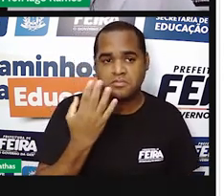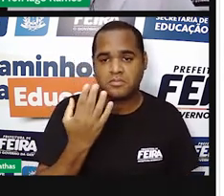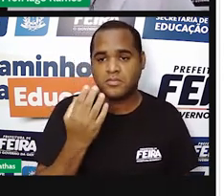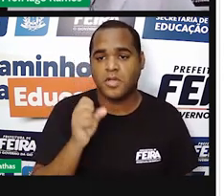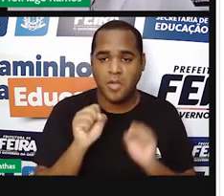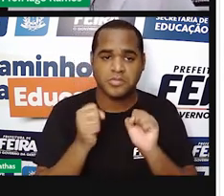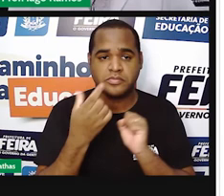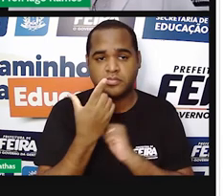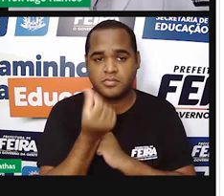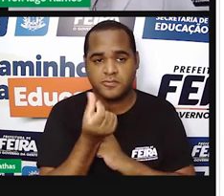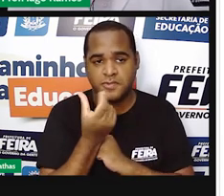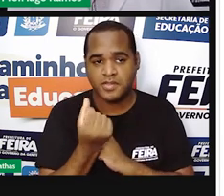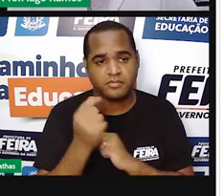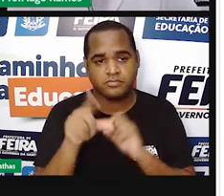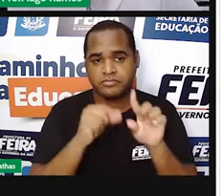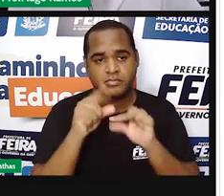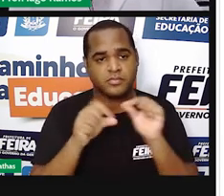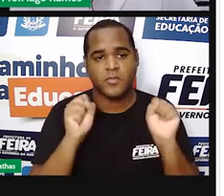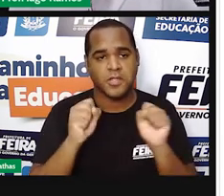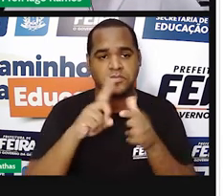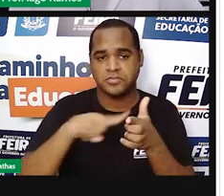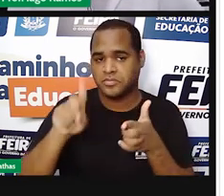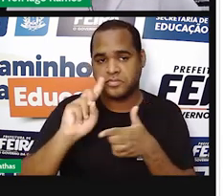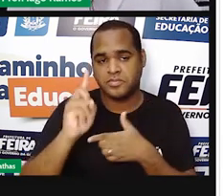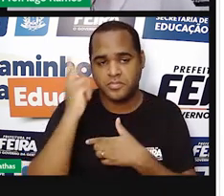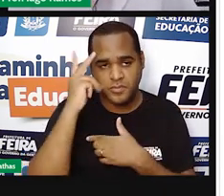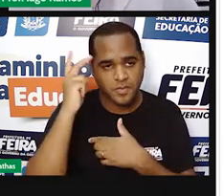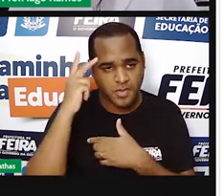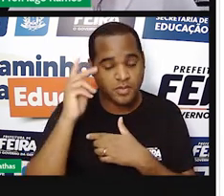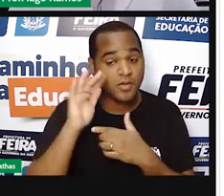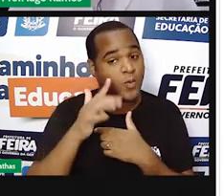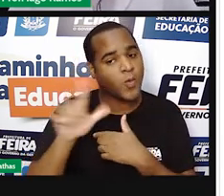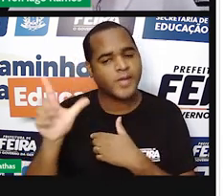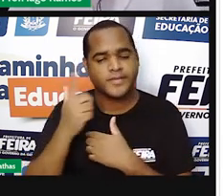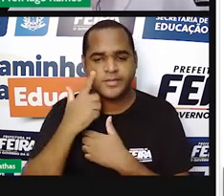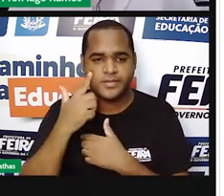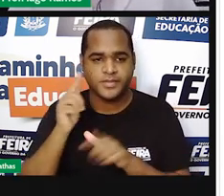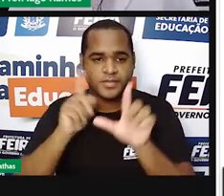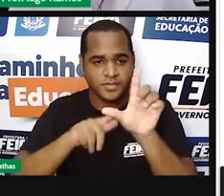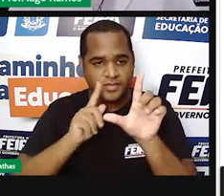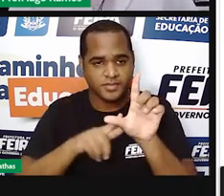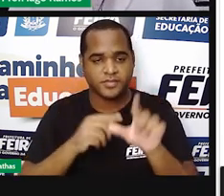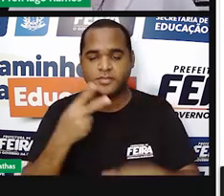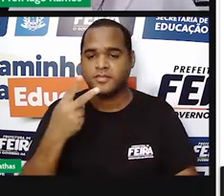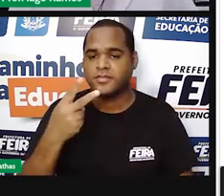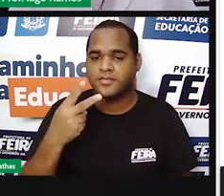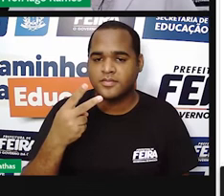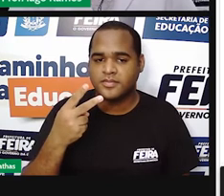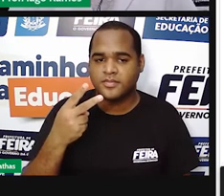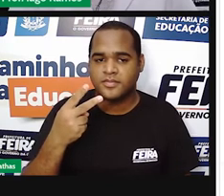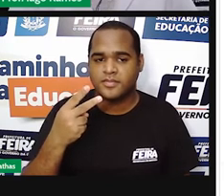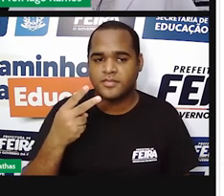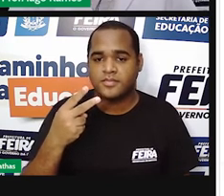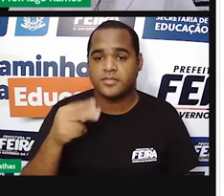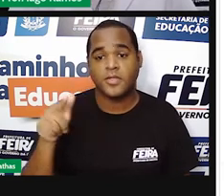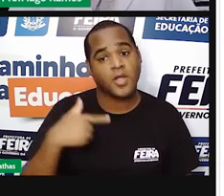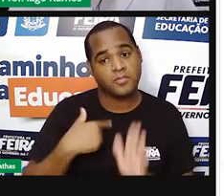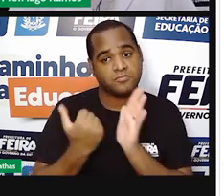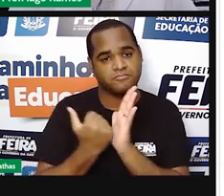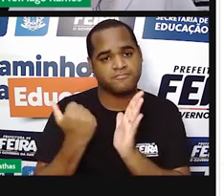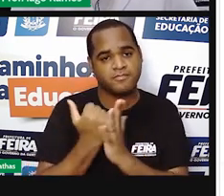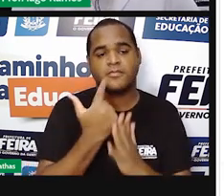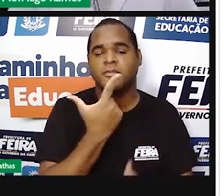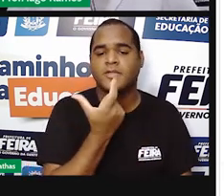eu posso escolher as 26 sem problema só que quando eu vou agora aqui ó para segunda letra eu não posso mais não tenho